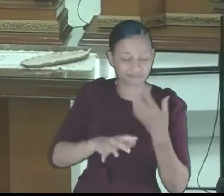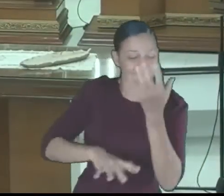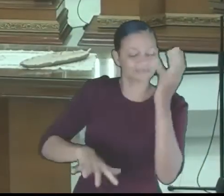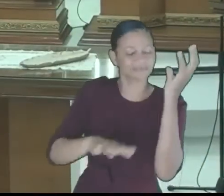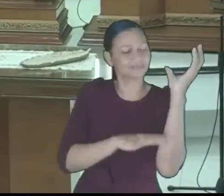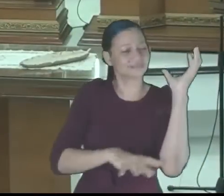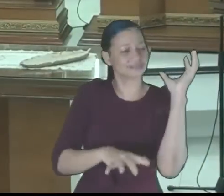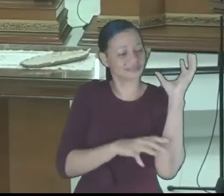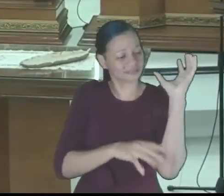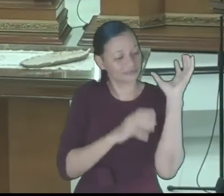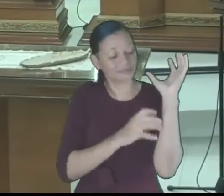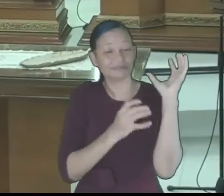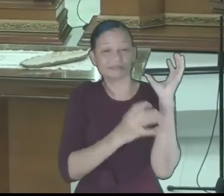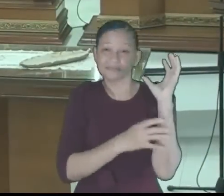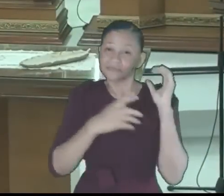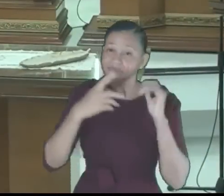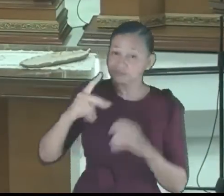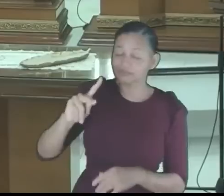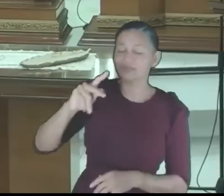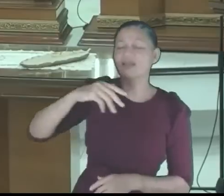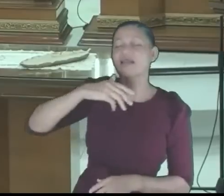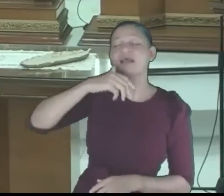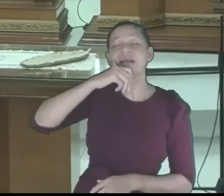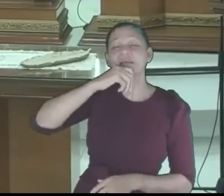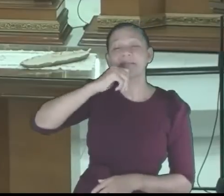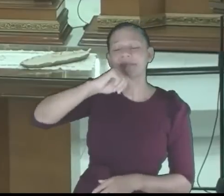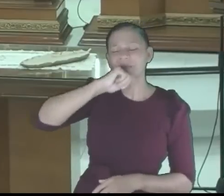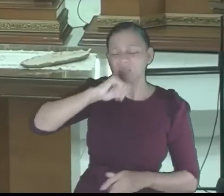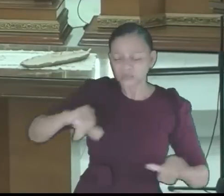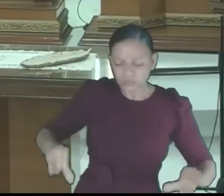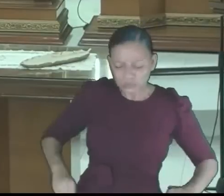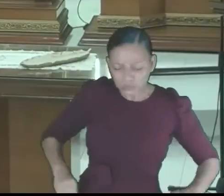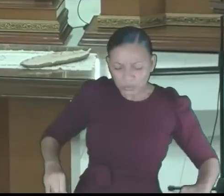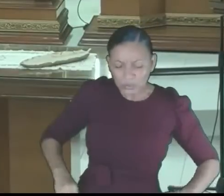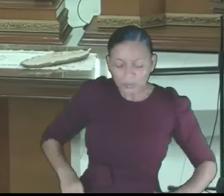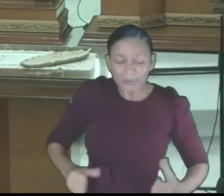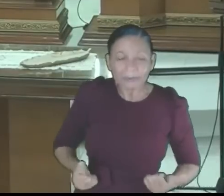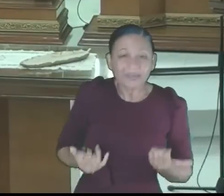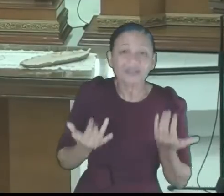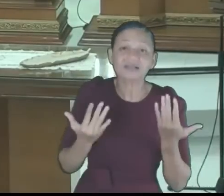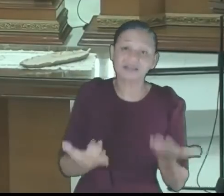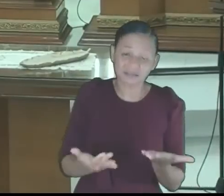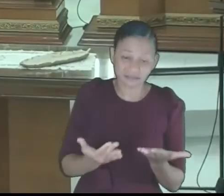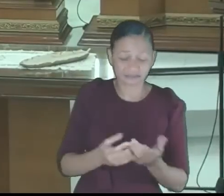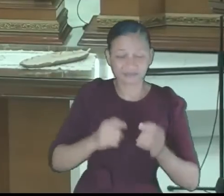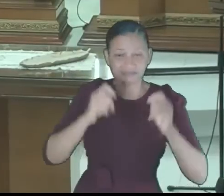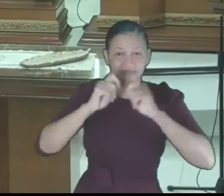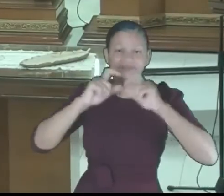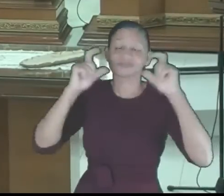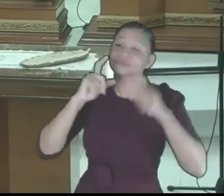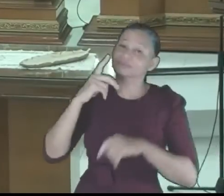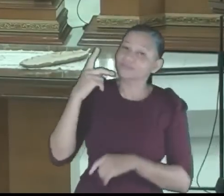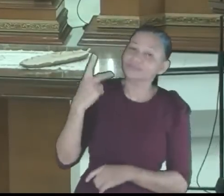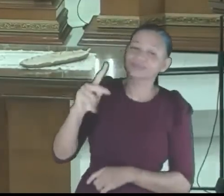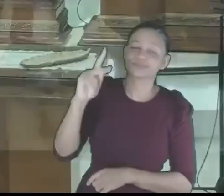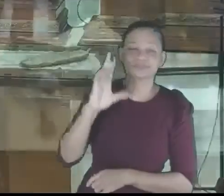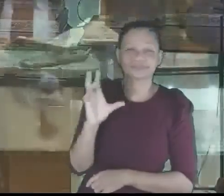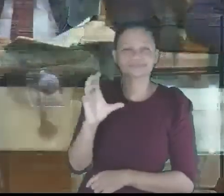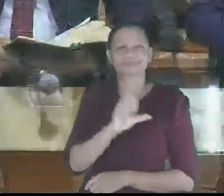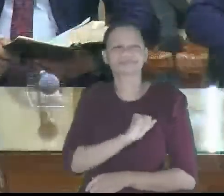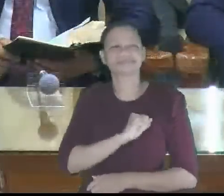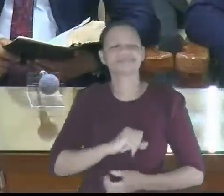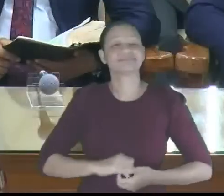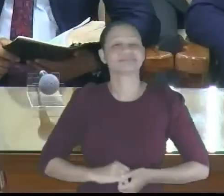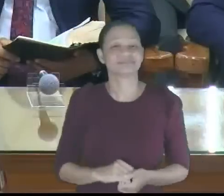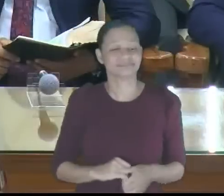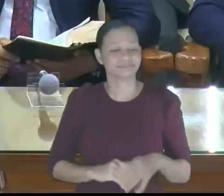mãe sofreu para trazer você ao mundo. Foi ali que eu acordei o seu amor. Foi debaixo